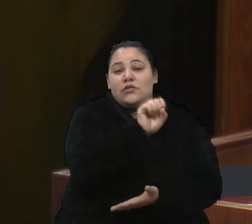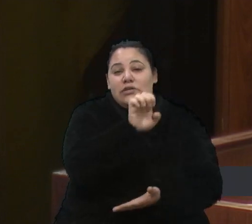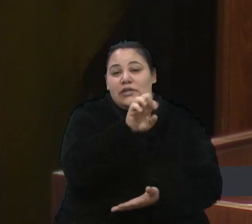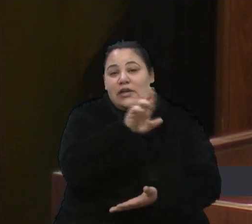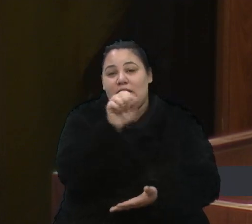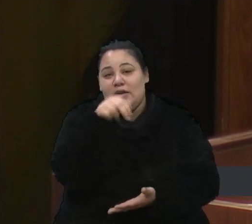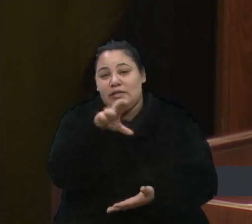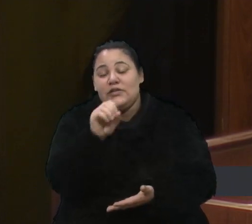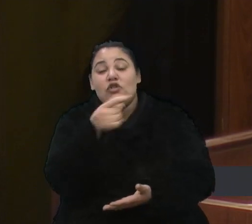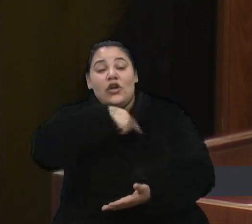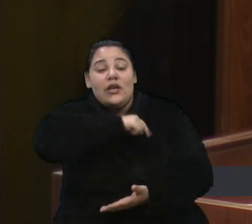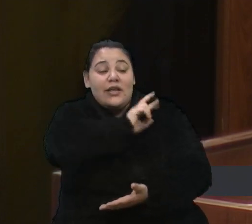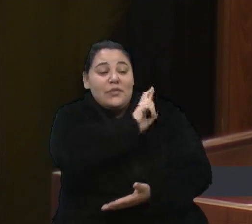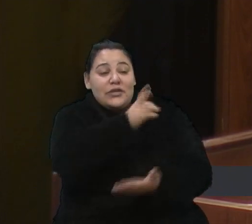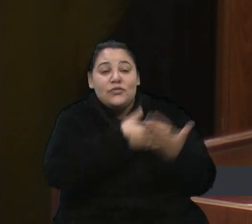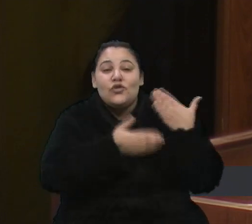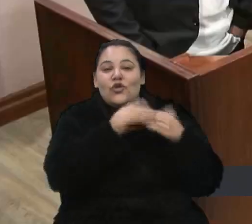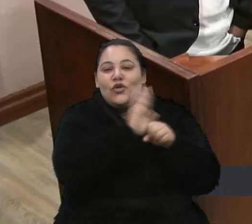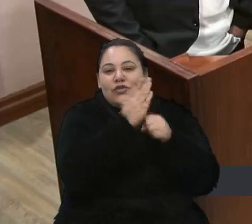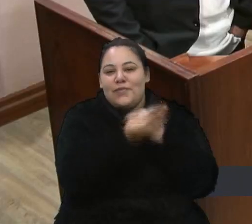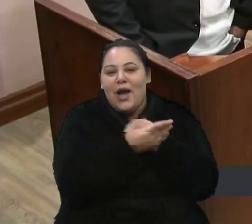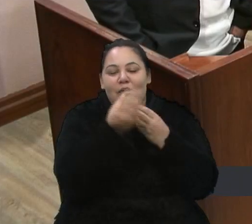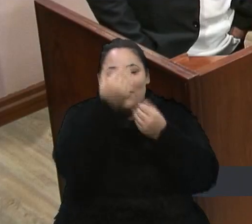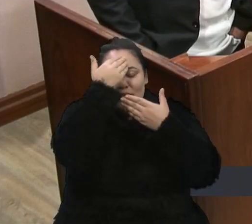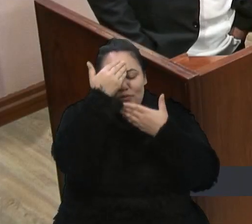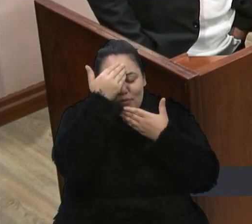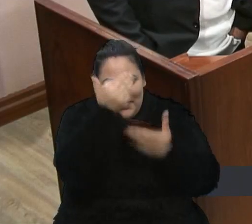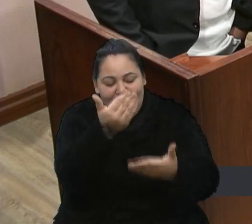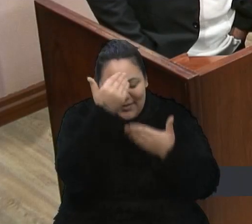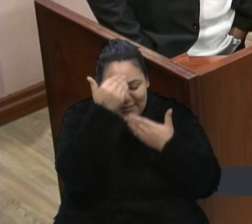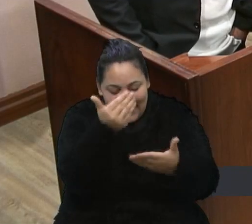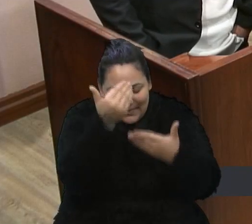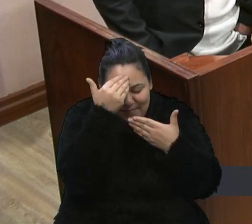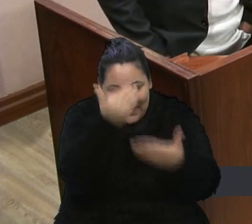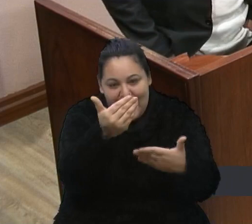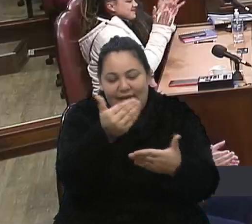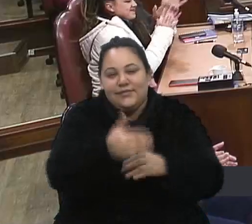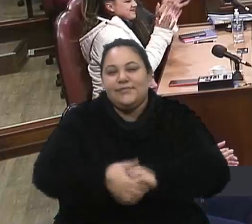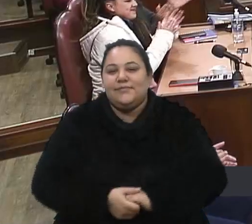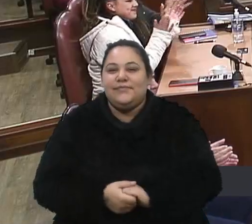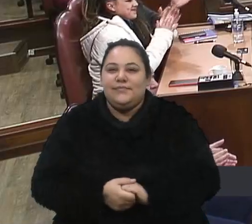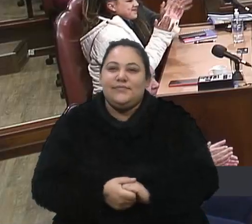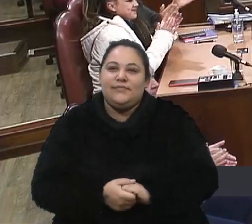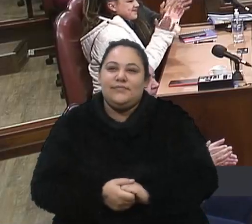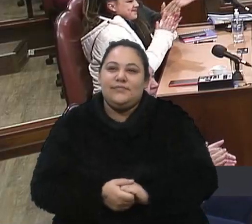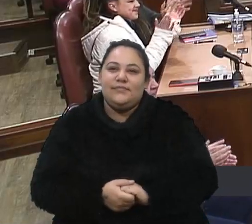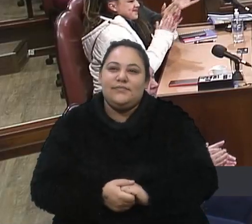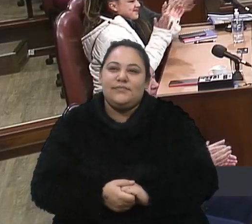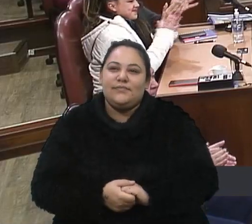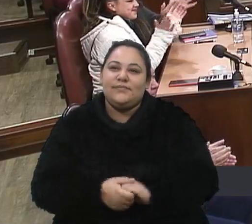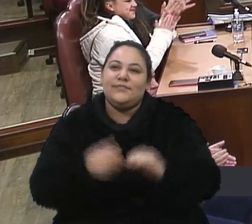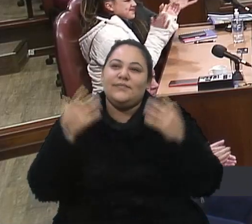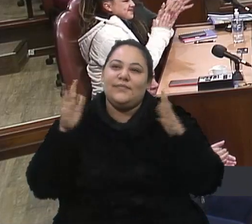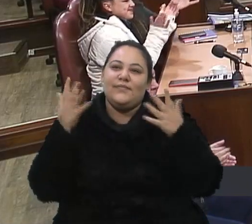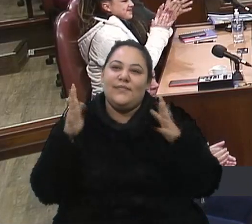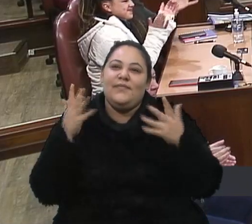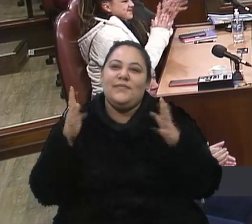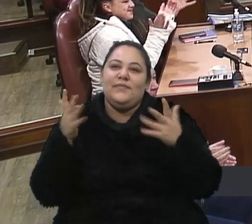bairros. Isso aí. Gratidão, gratidão, gratidão. Meu, muito obrigado, tá, gente?